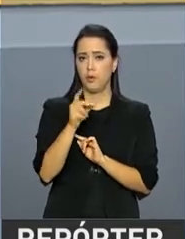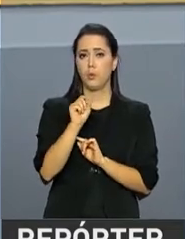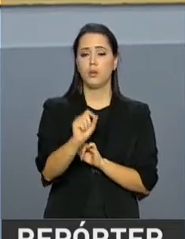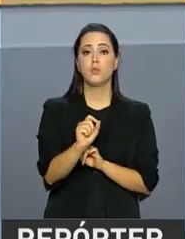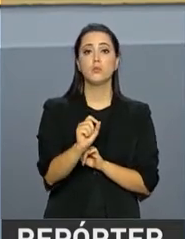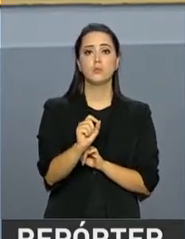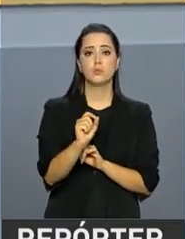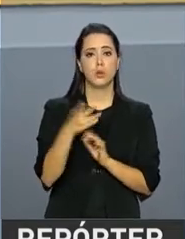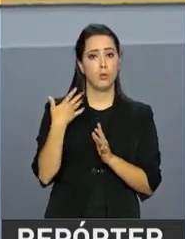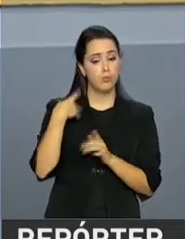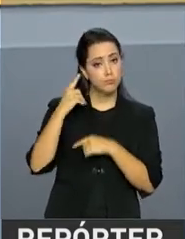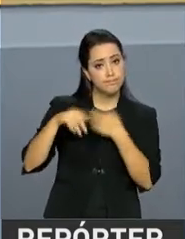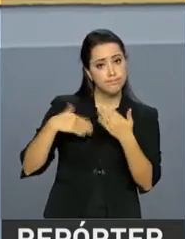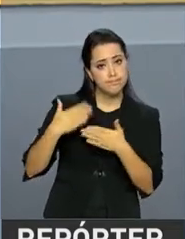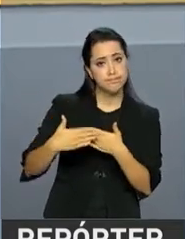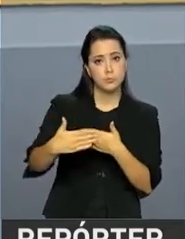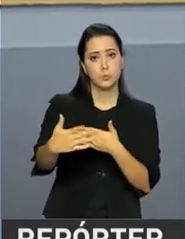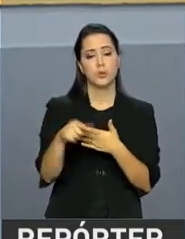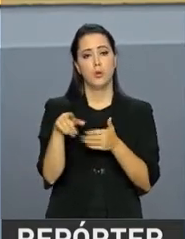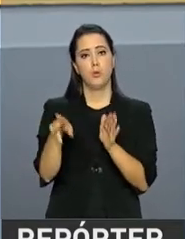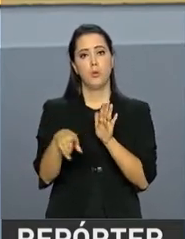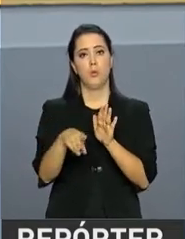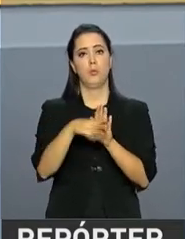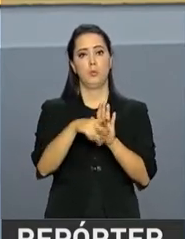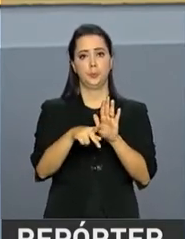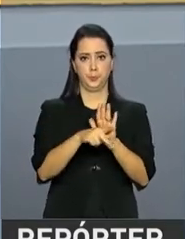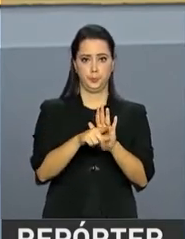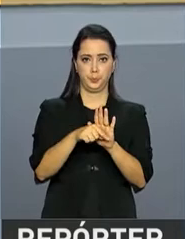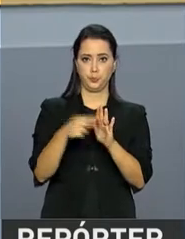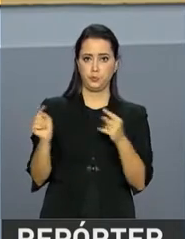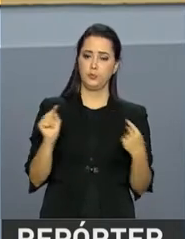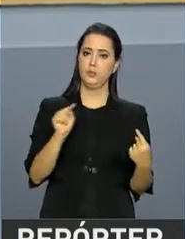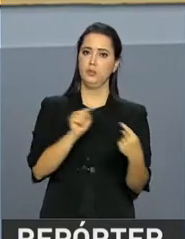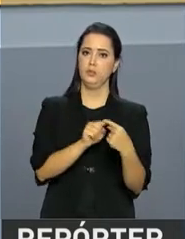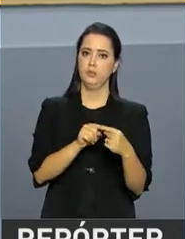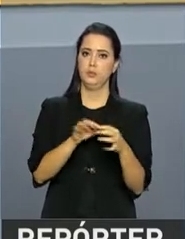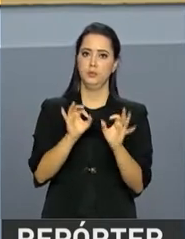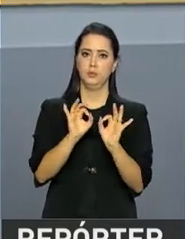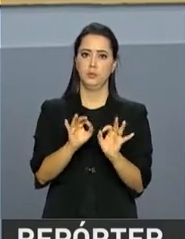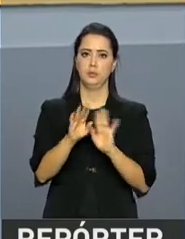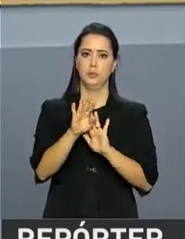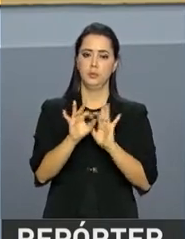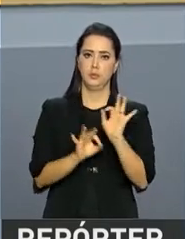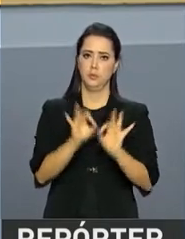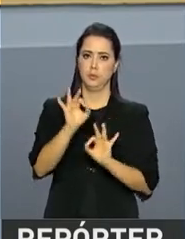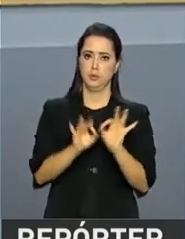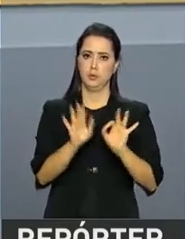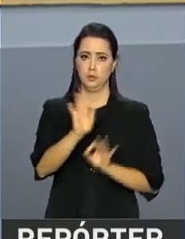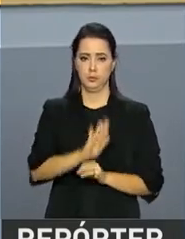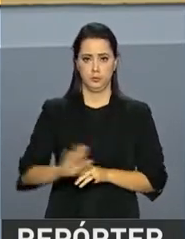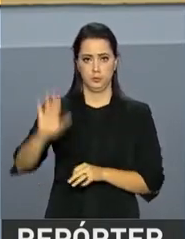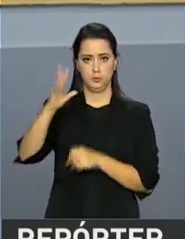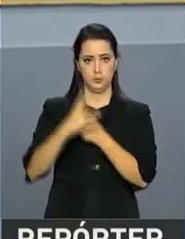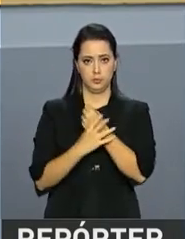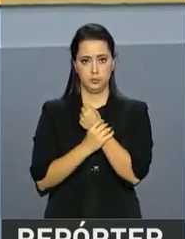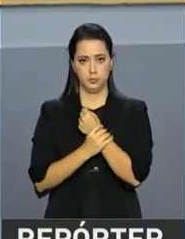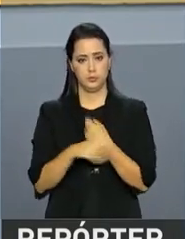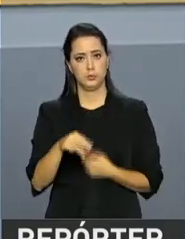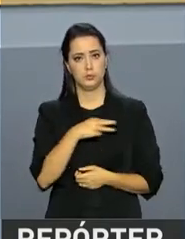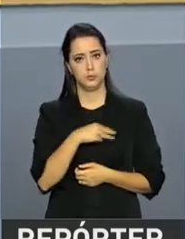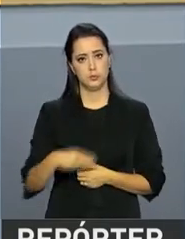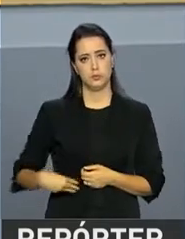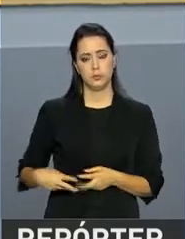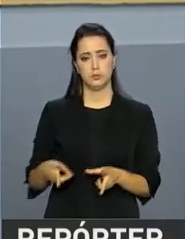que será editada nos próximos dias uma medida provisória com o objetivo de concretizar um plano nacional de segurança o